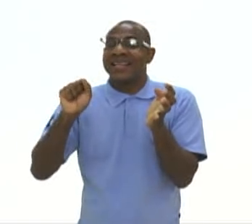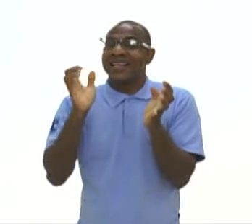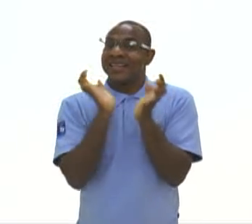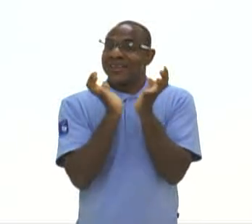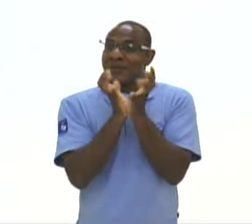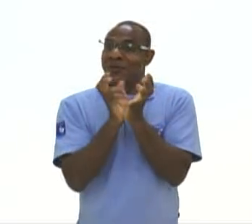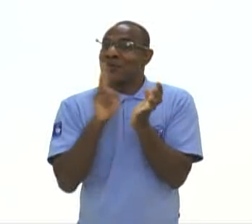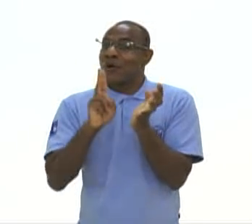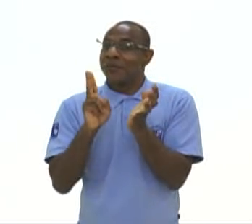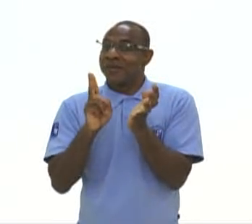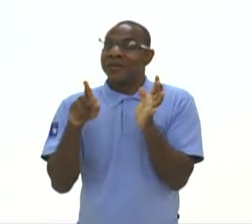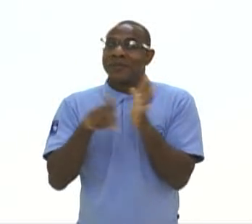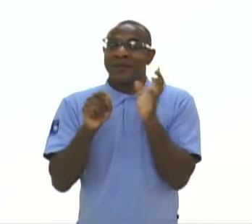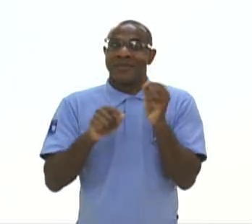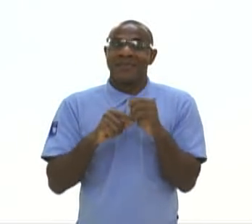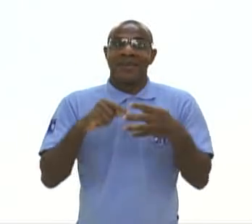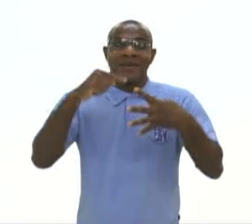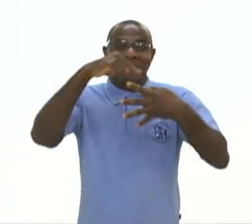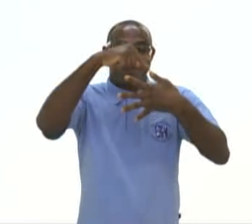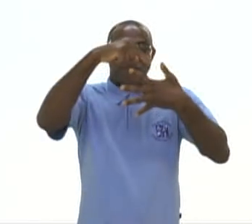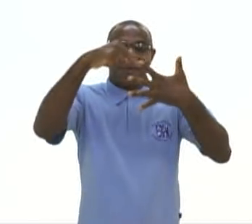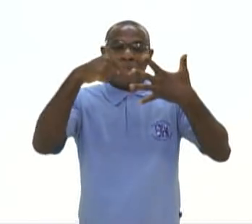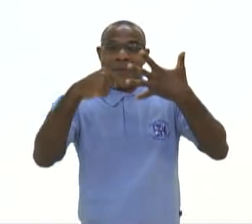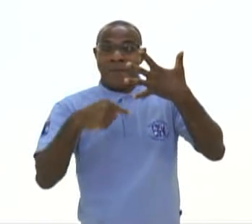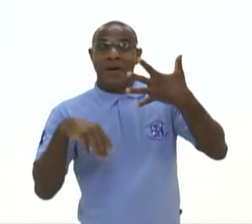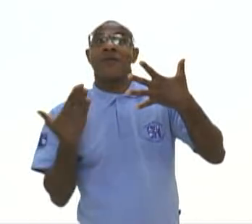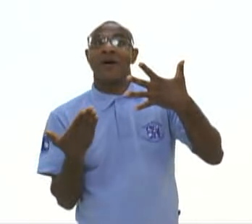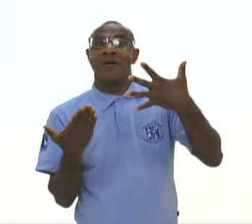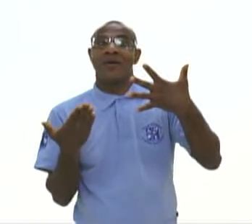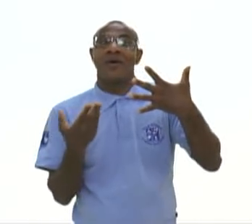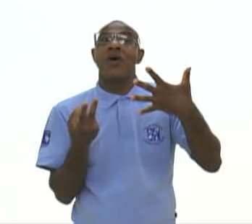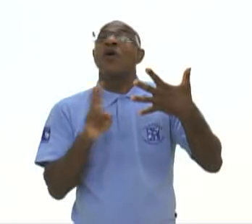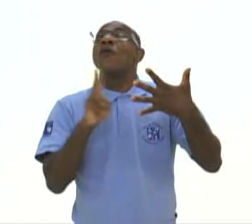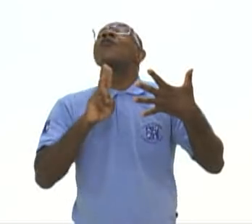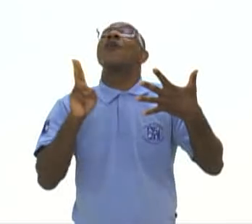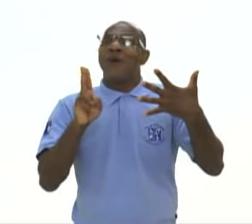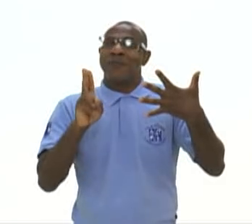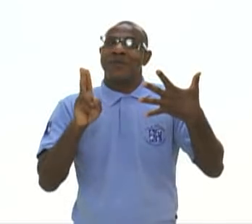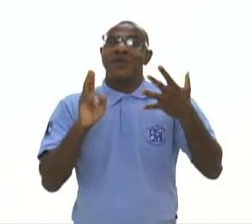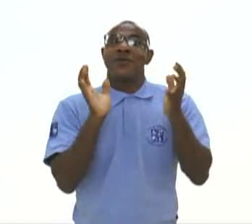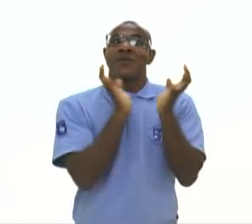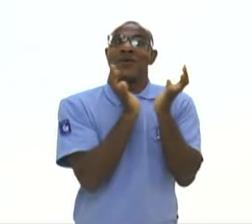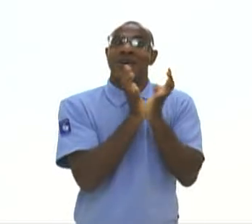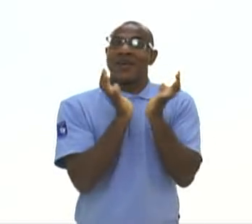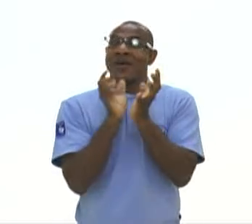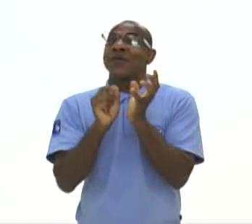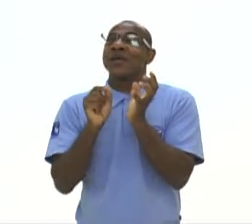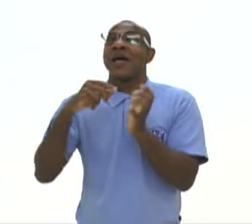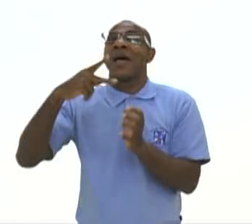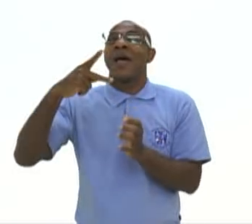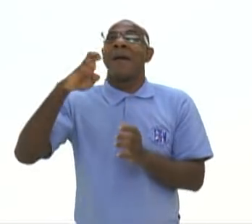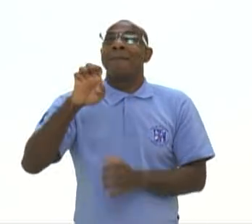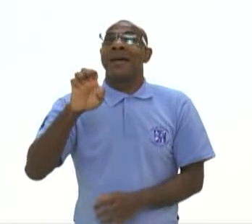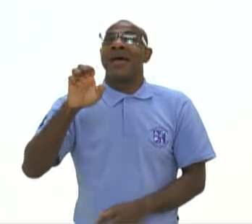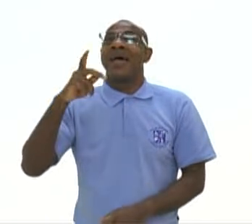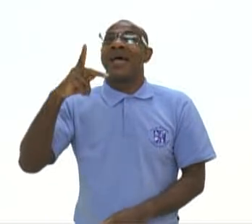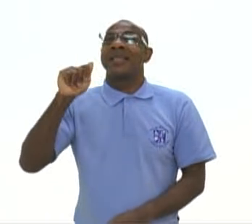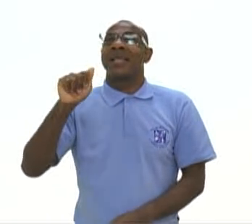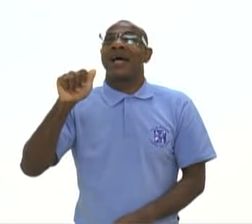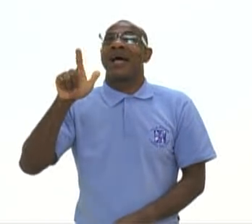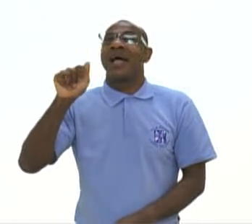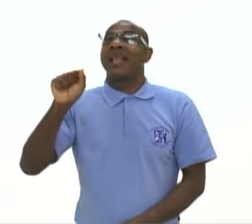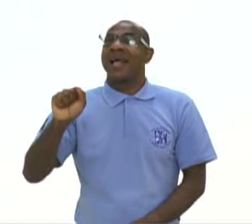você vai analisar todas as alternativas e vai me dizer como se chama o conjunto de pétalas. E eu já volto.